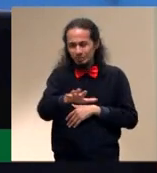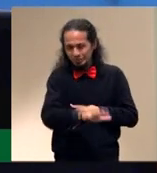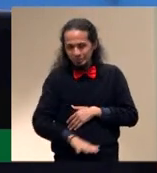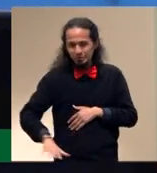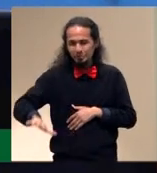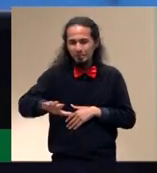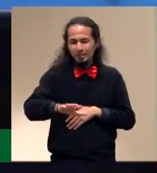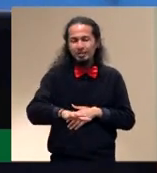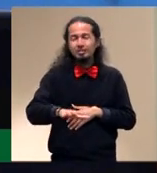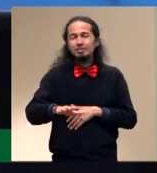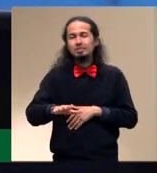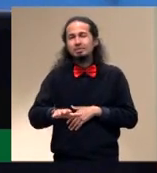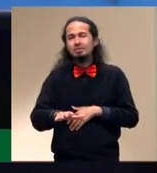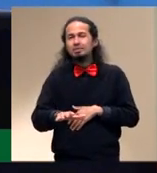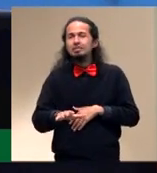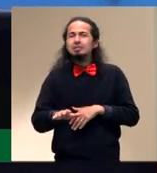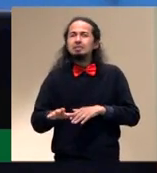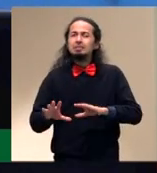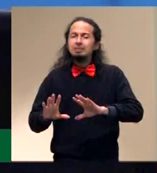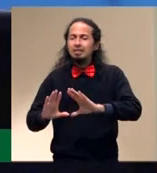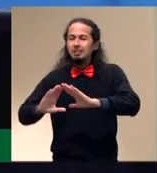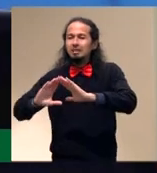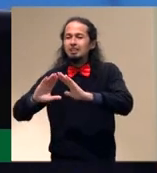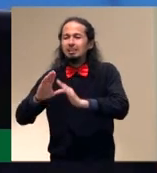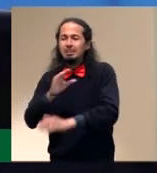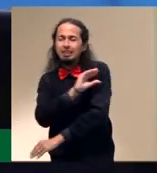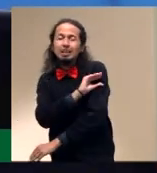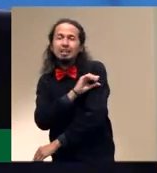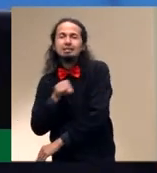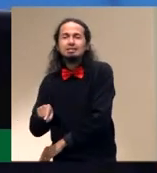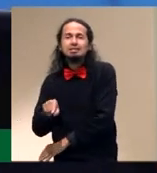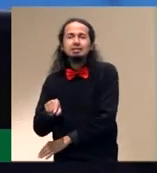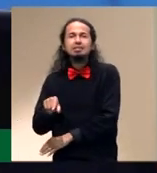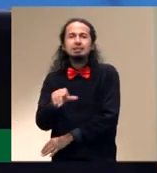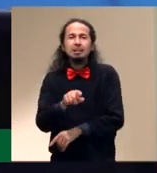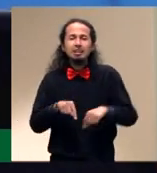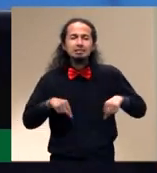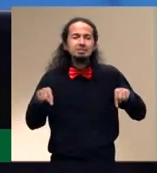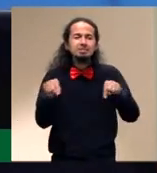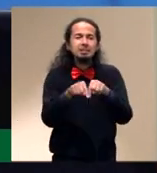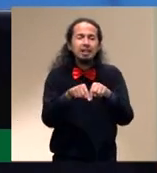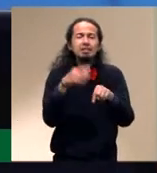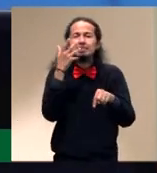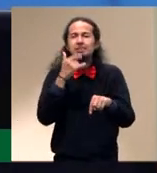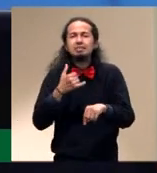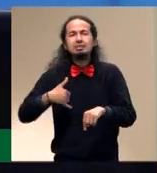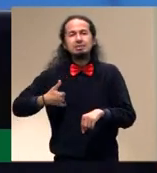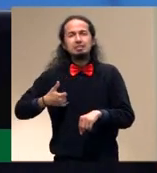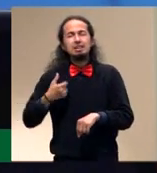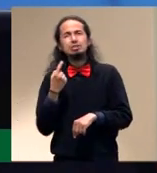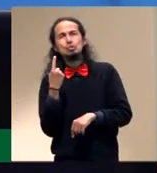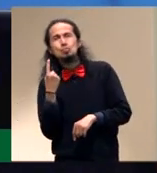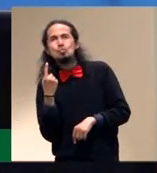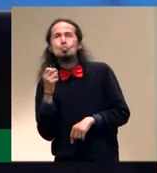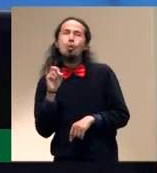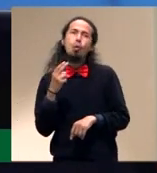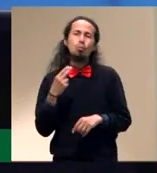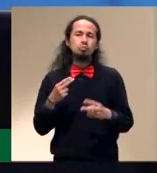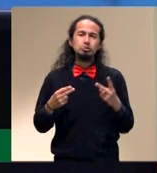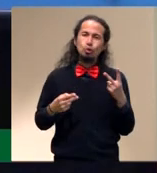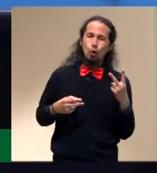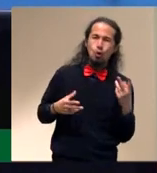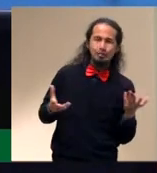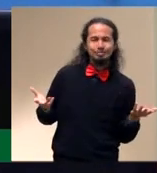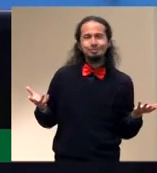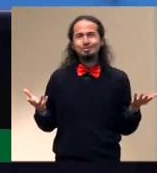da unidade, no espaço da sua sala, com crianças de 1 ano, com crianças de 2, com crianças de 3, enfim, com